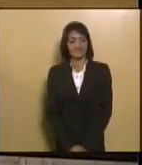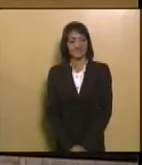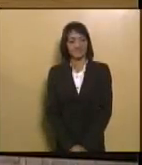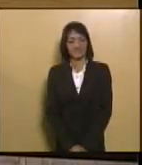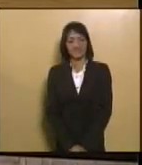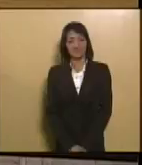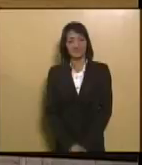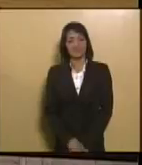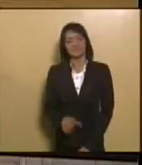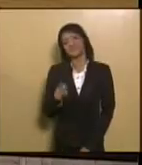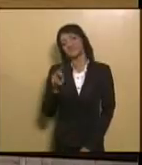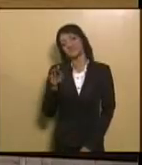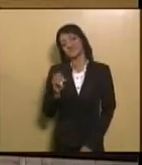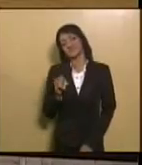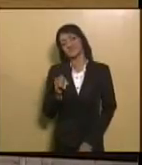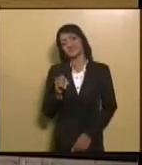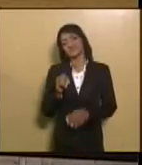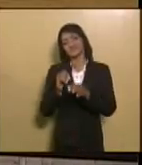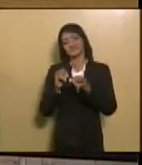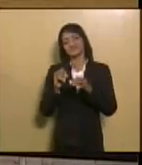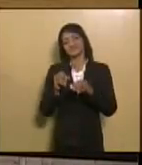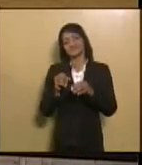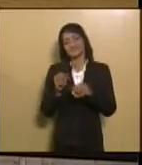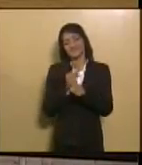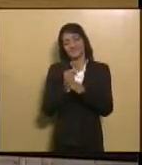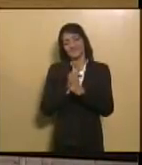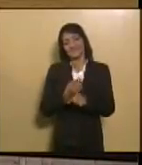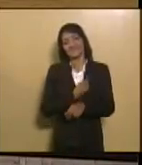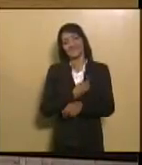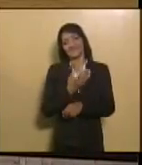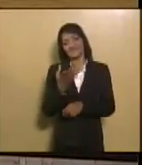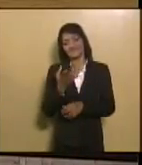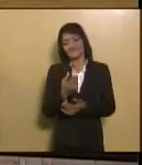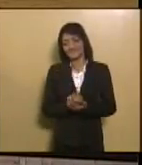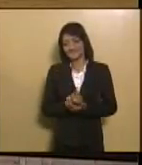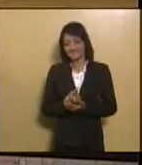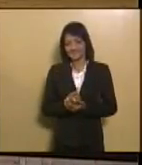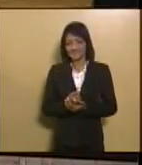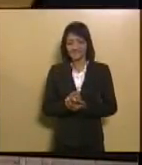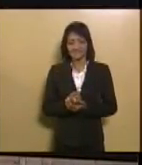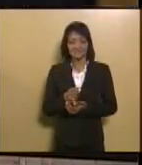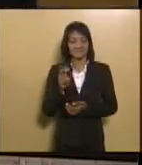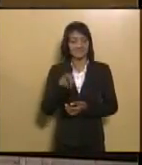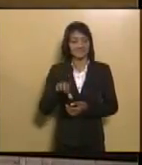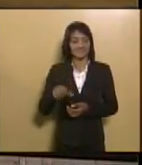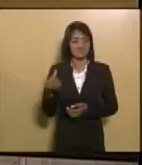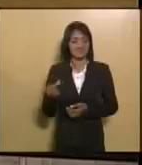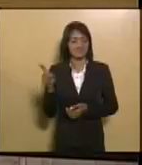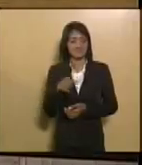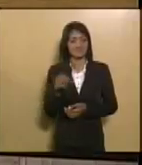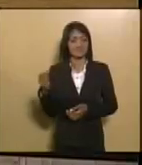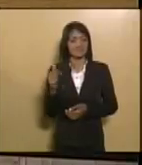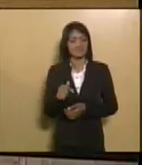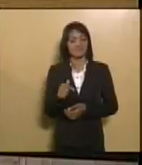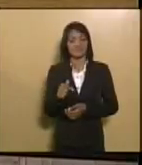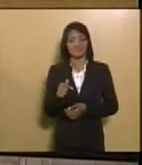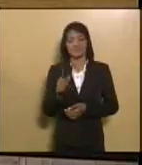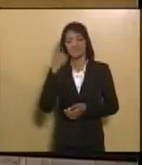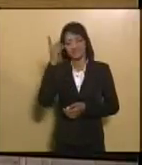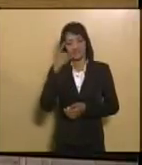Já deputado Vênus Fonseca, muitos anos de vida. Requerimento número 596/2017, deputado Jorge